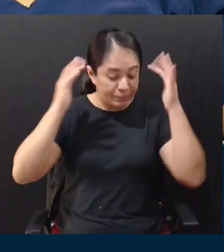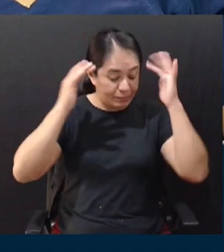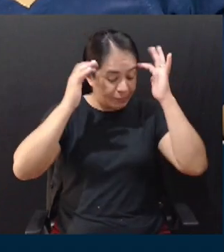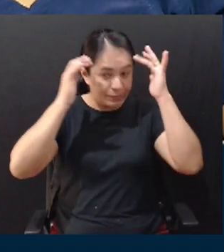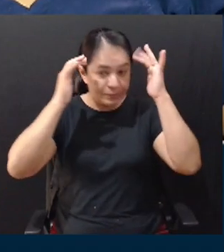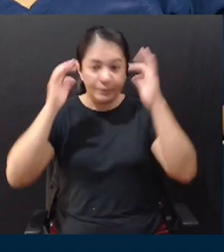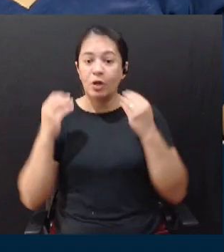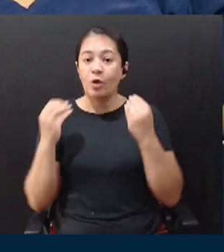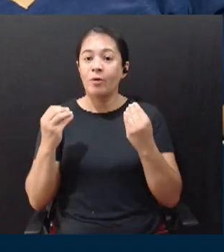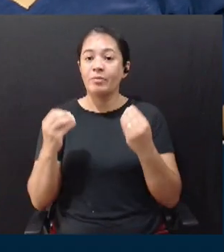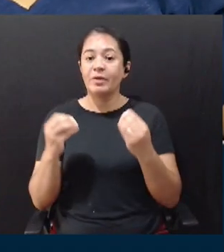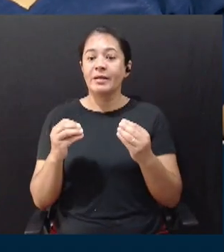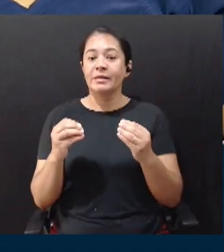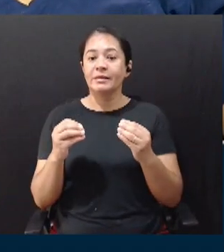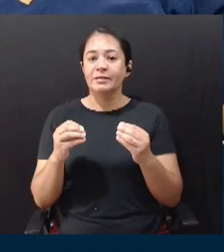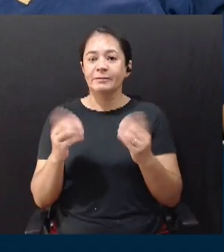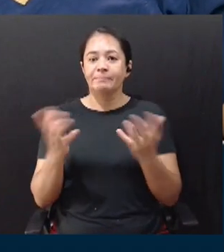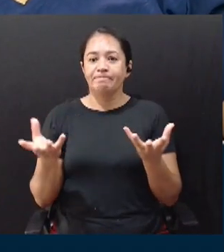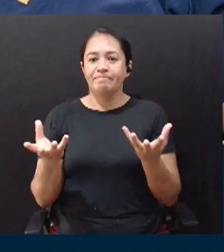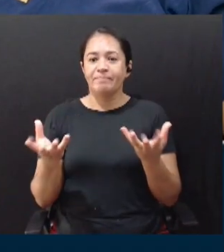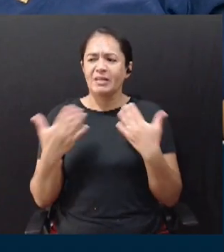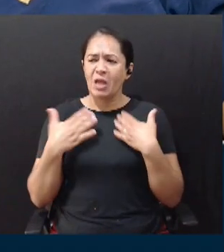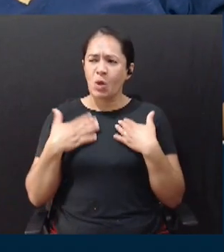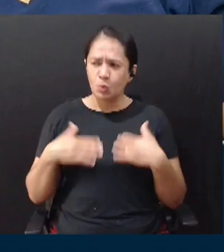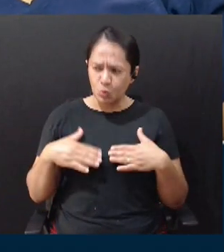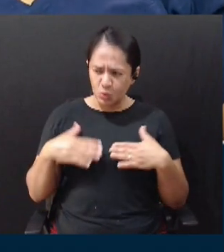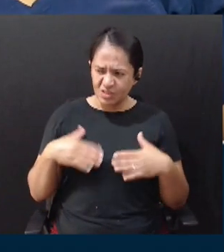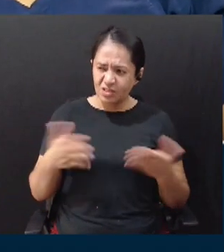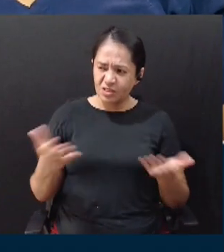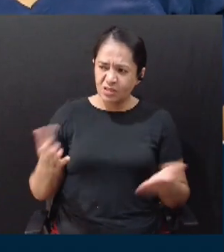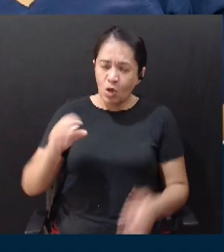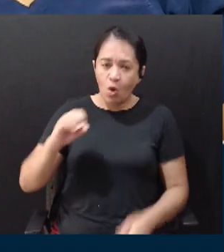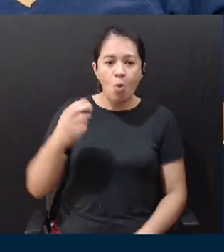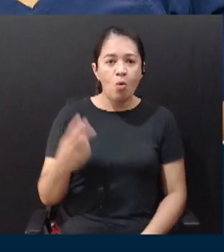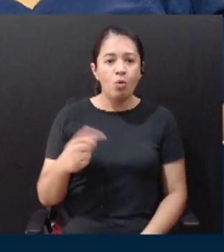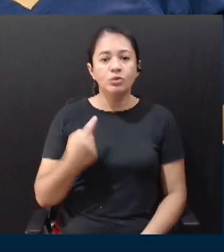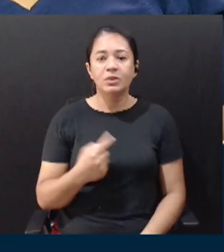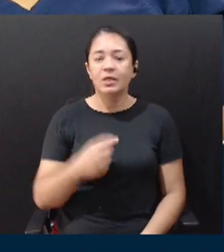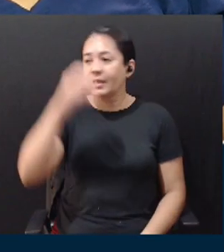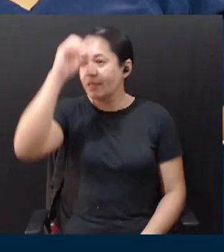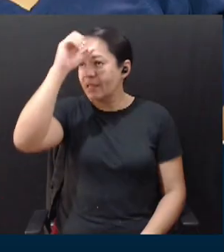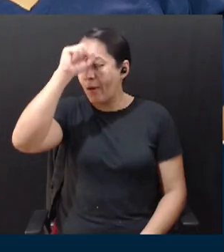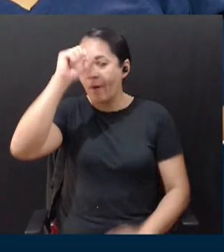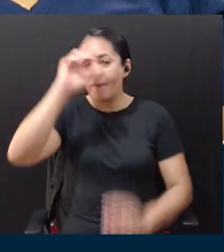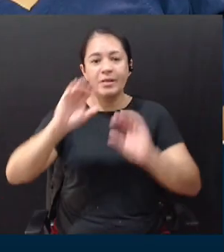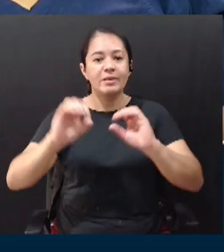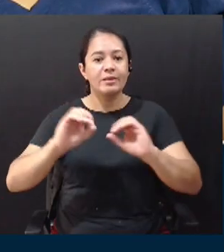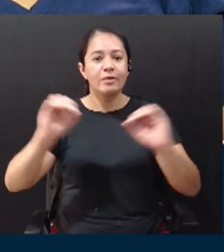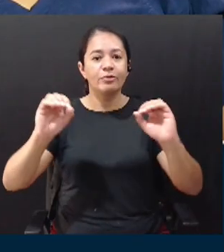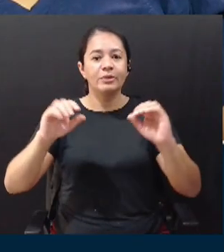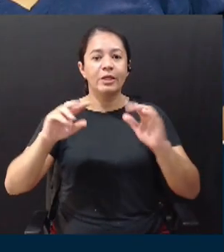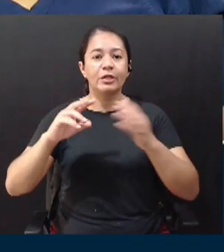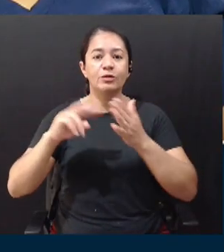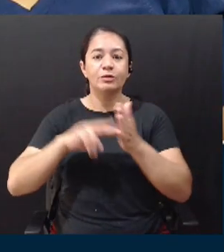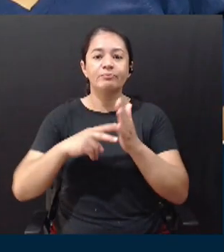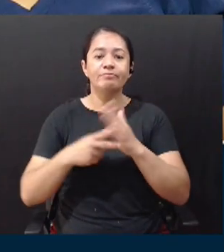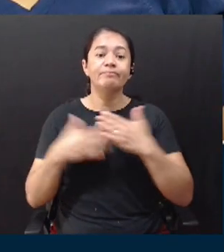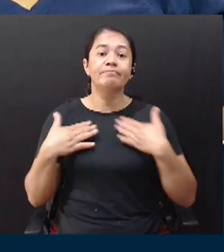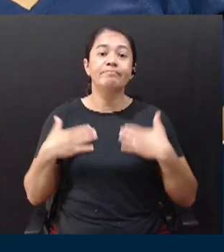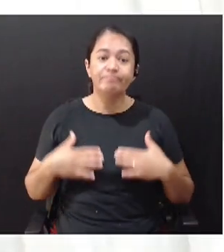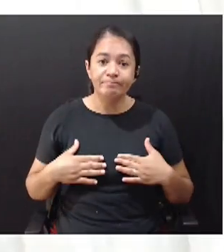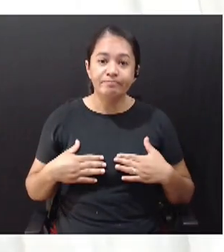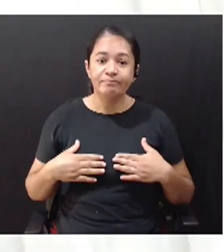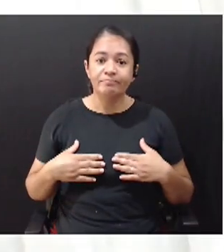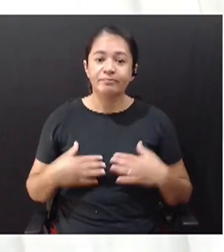realmente seria um descanso ou a gente não aprendeu o que é o descanso? O descanso,